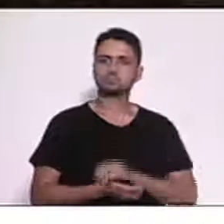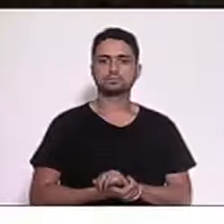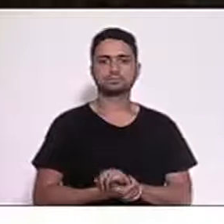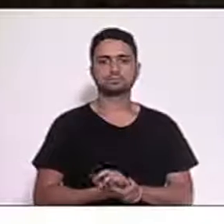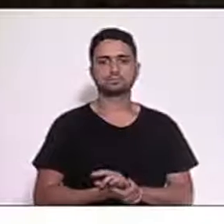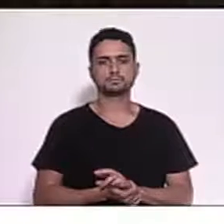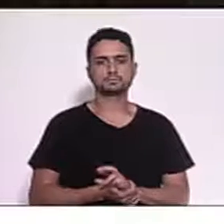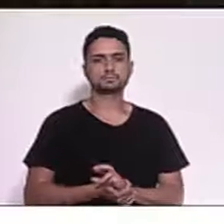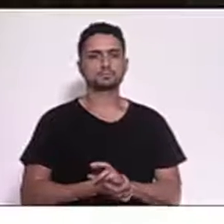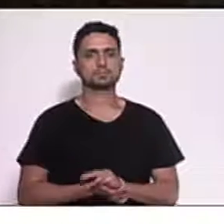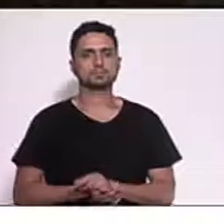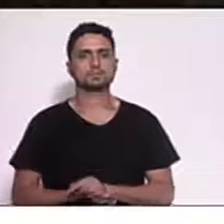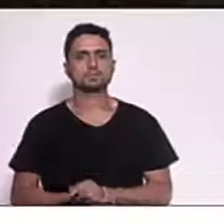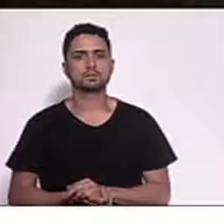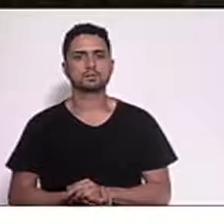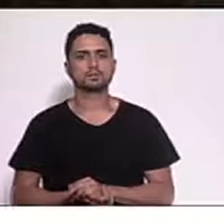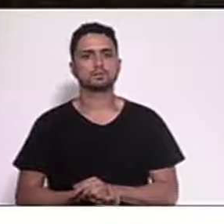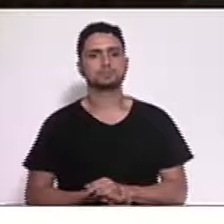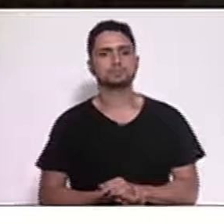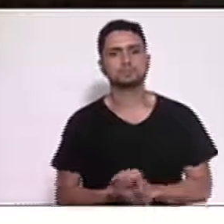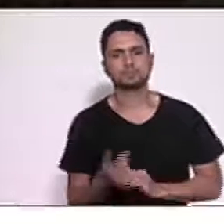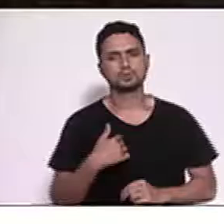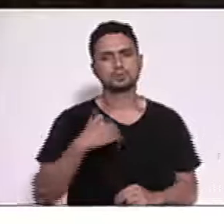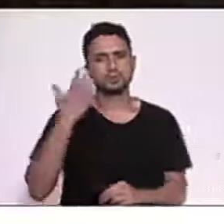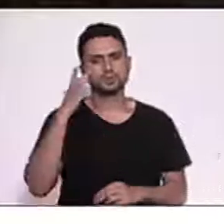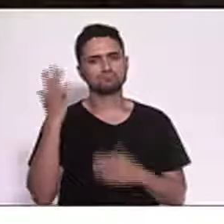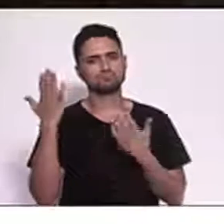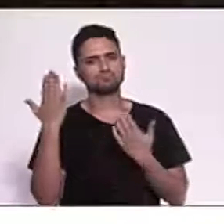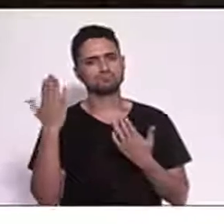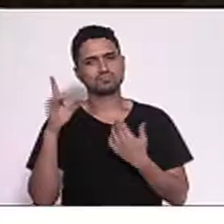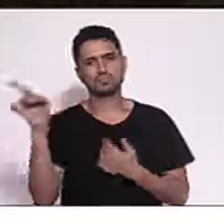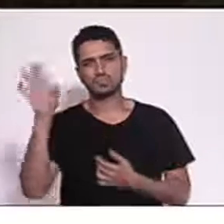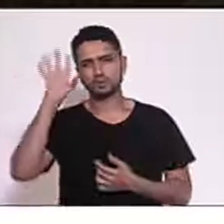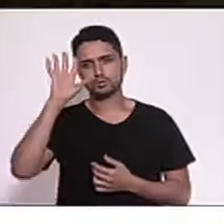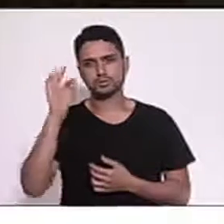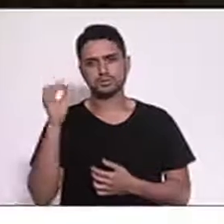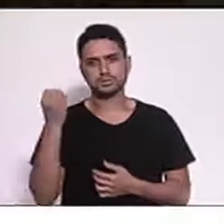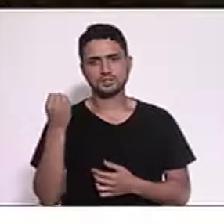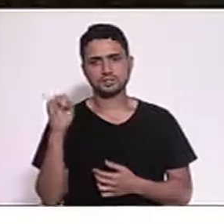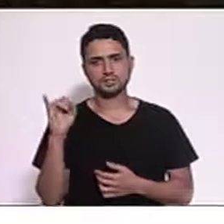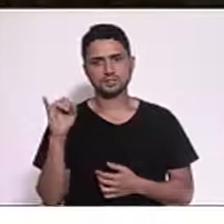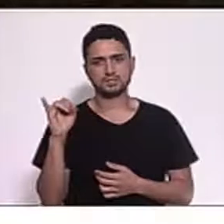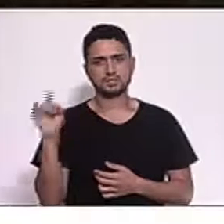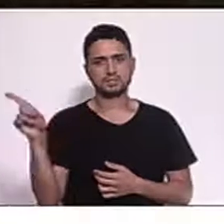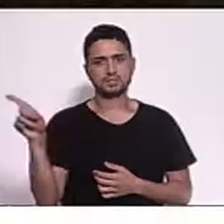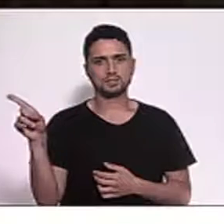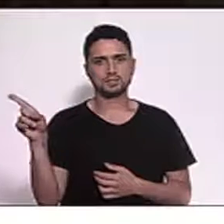Aliás, eu tenho a impressão que pela idade dele, eu nem sei se ele viveu